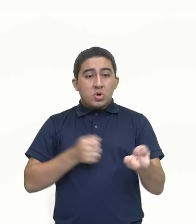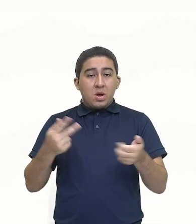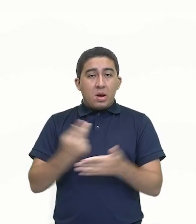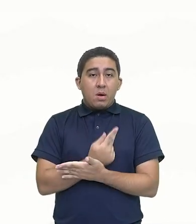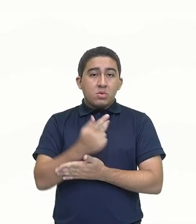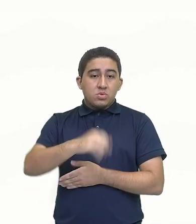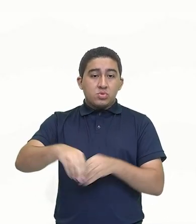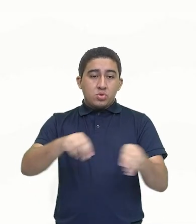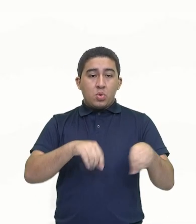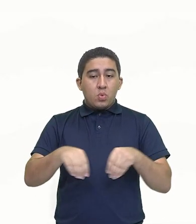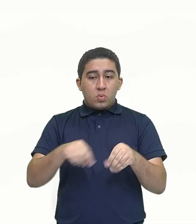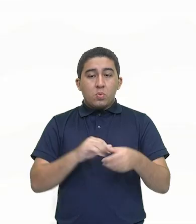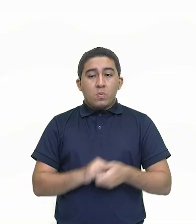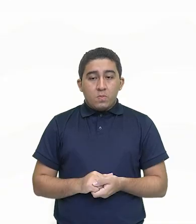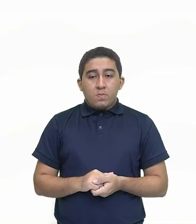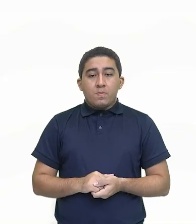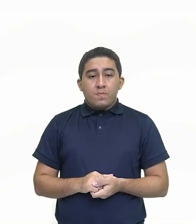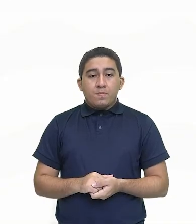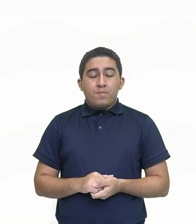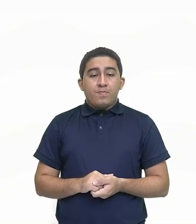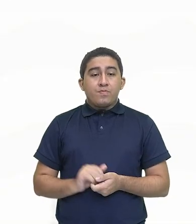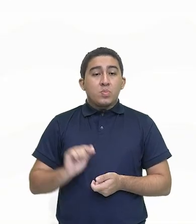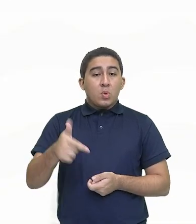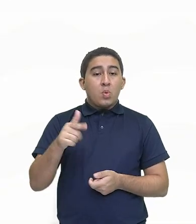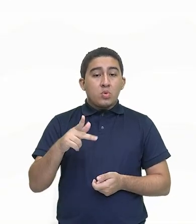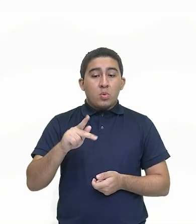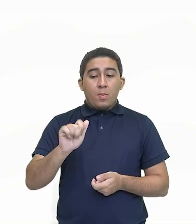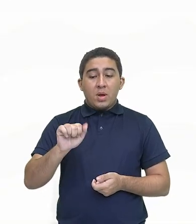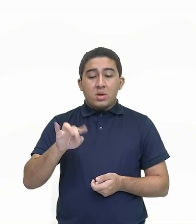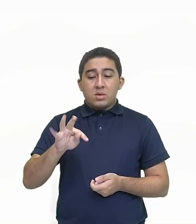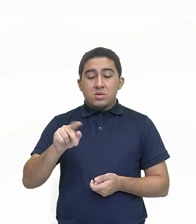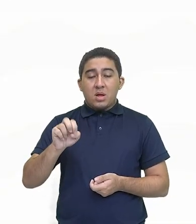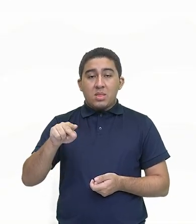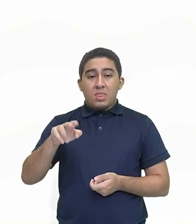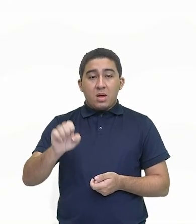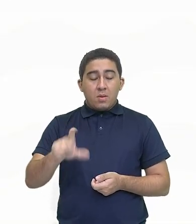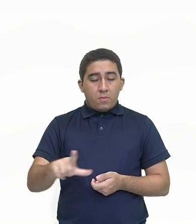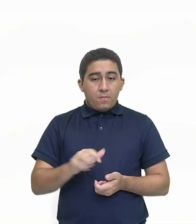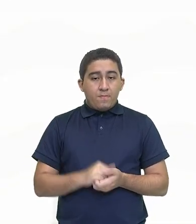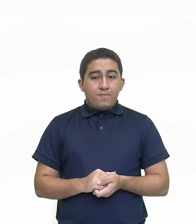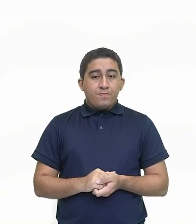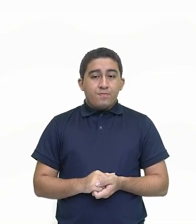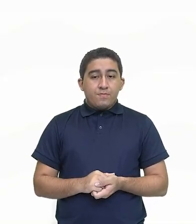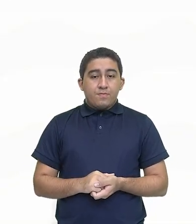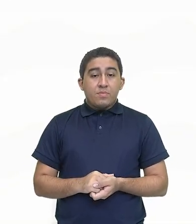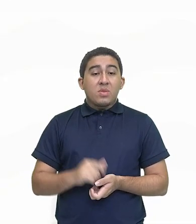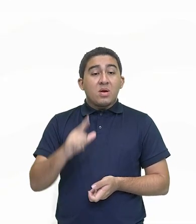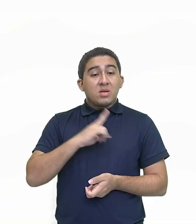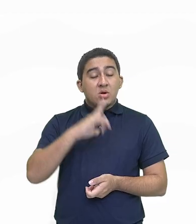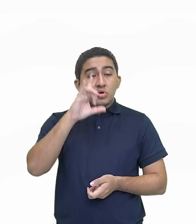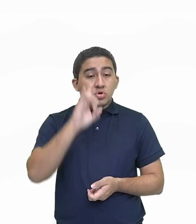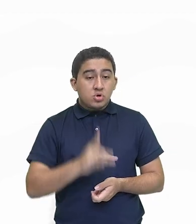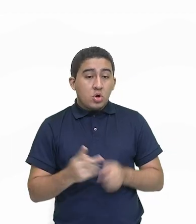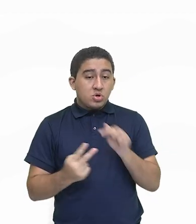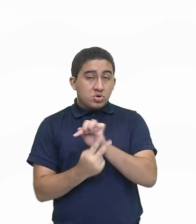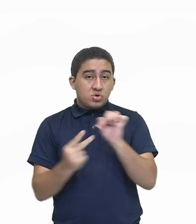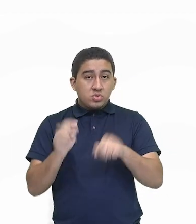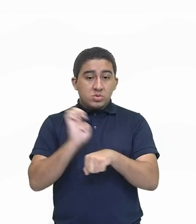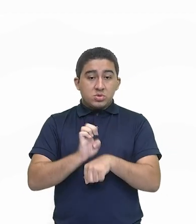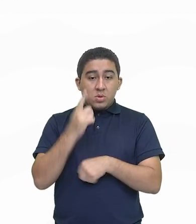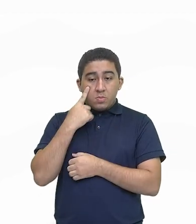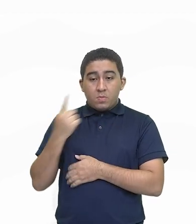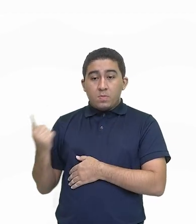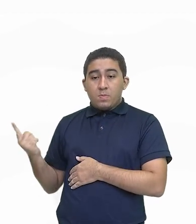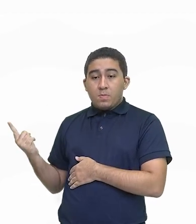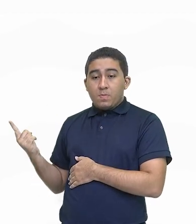do solo. Nós temos aí o bioma Pantanal, que ele está ali restrito ao Mato Grosso e Mato Grosso